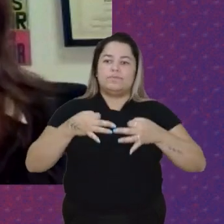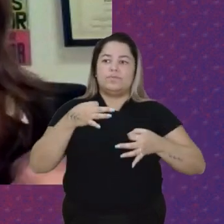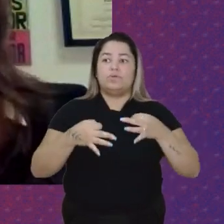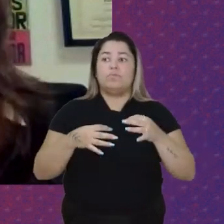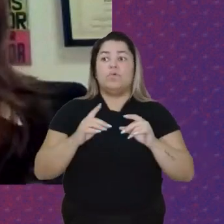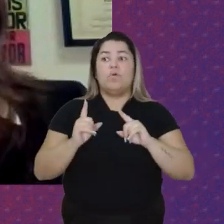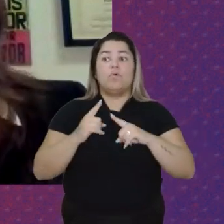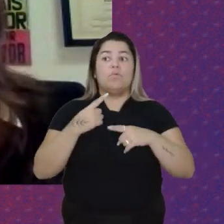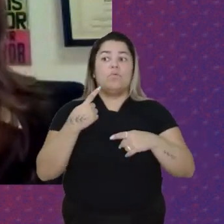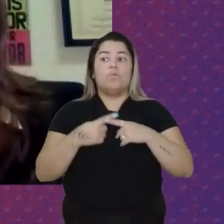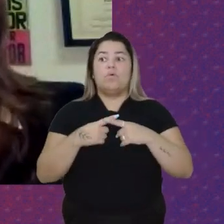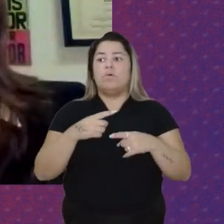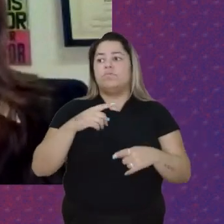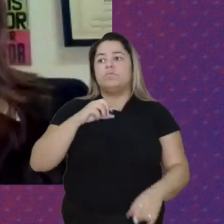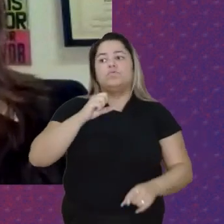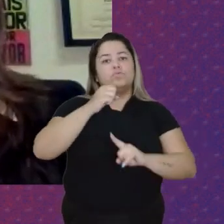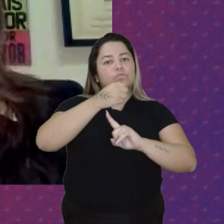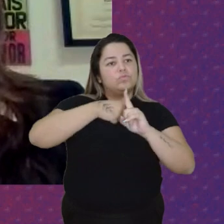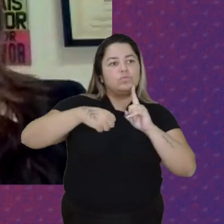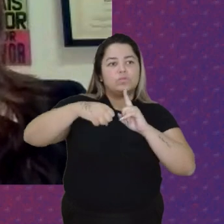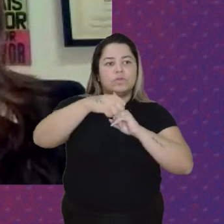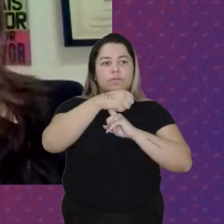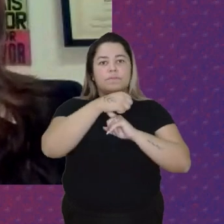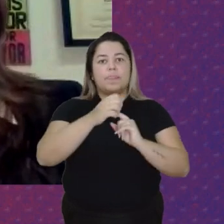por milênios, por séculos,